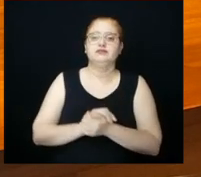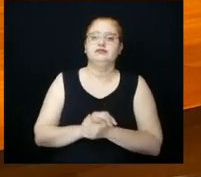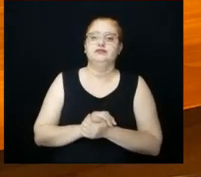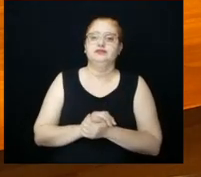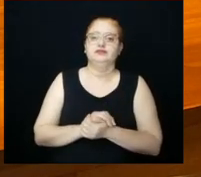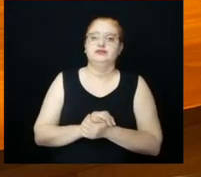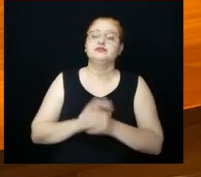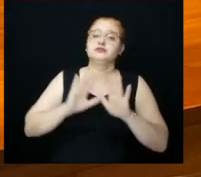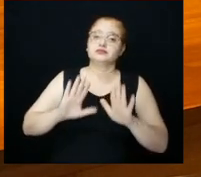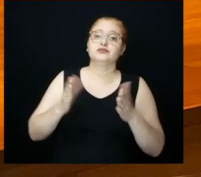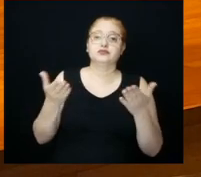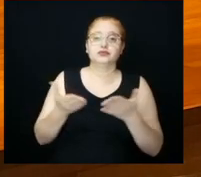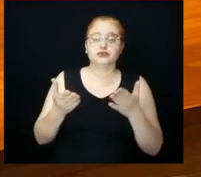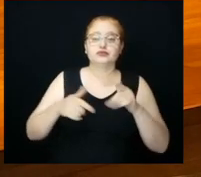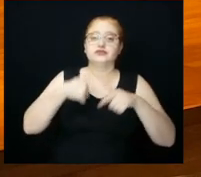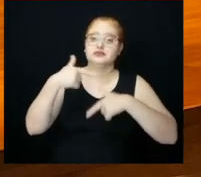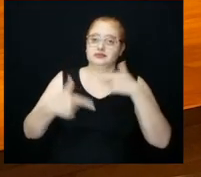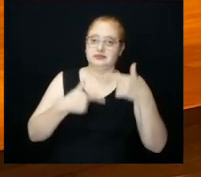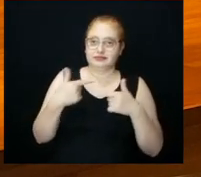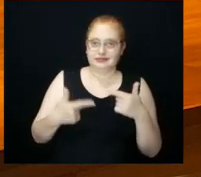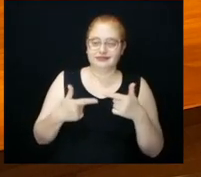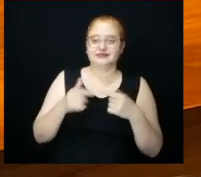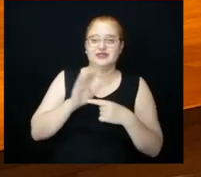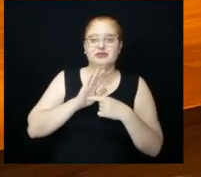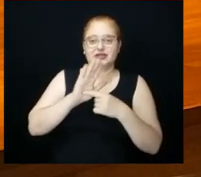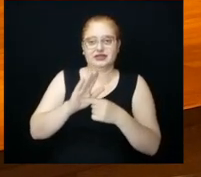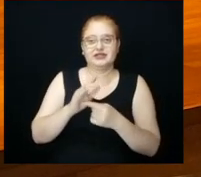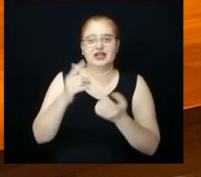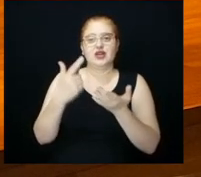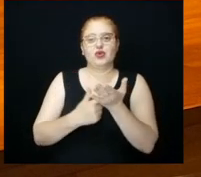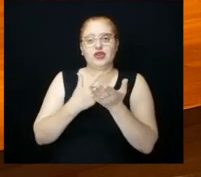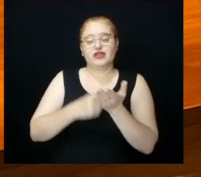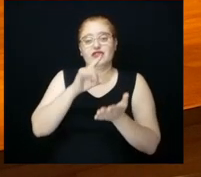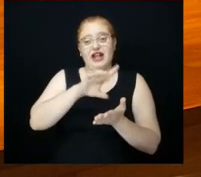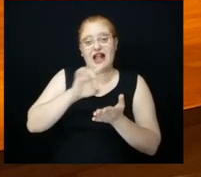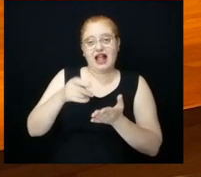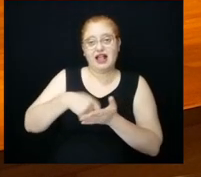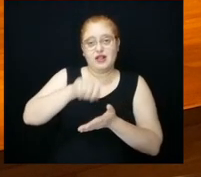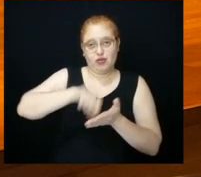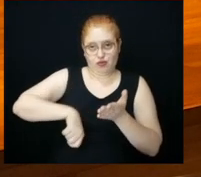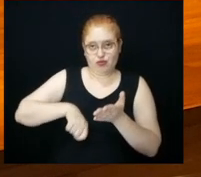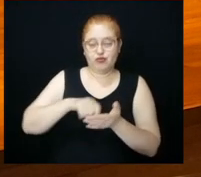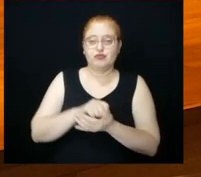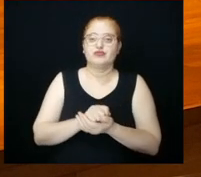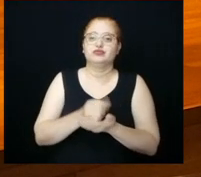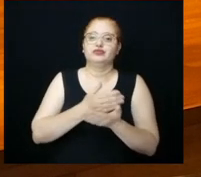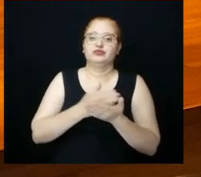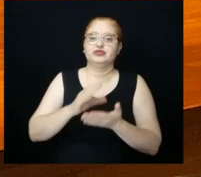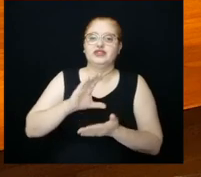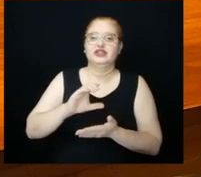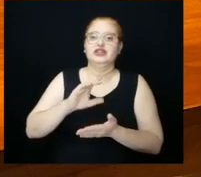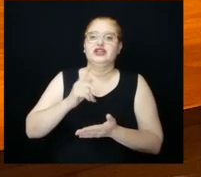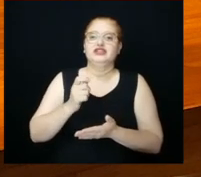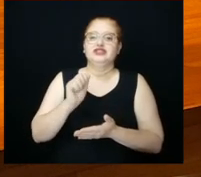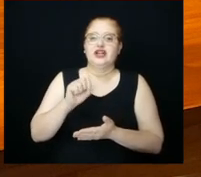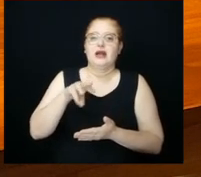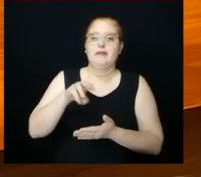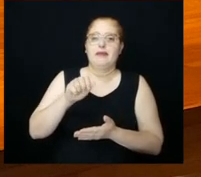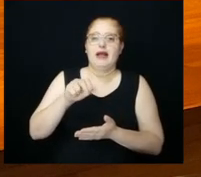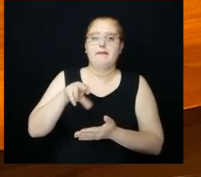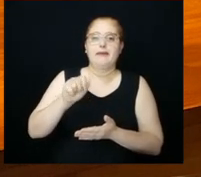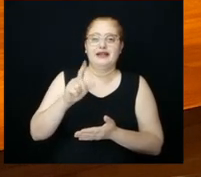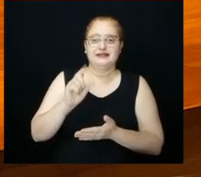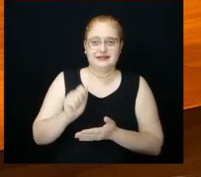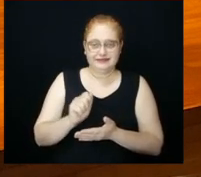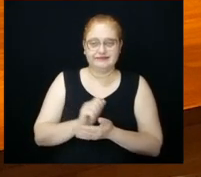mas hoje nós vamos trabalhar, então, vou apresentar uma obra de cada um desses autores, começando com o Chimamanda